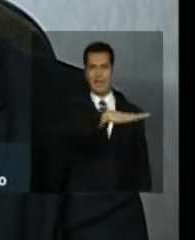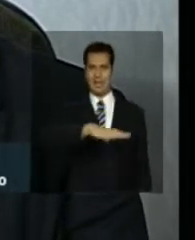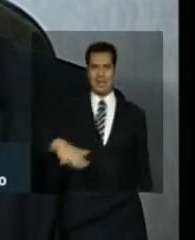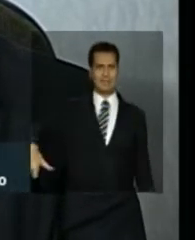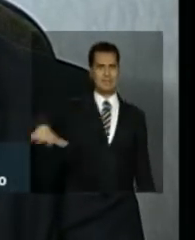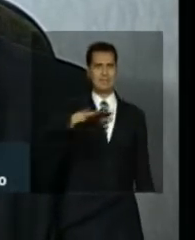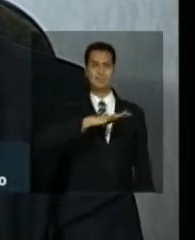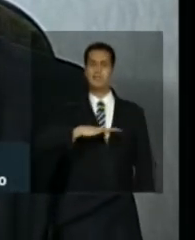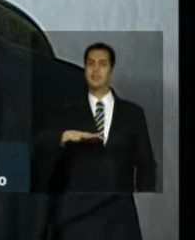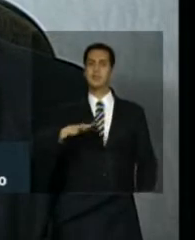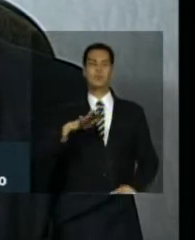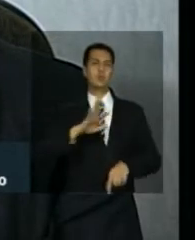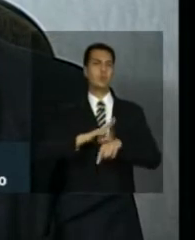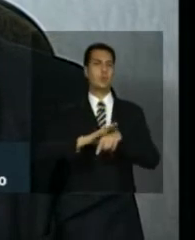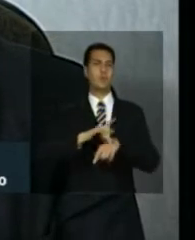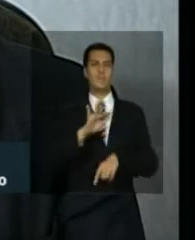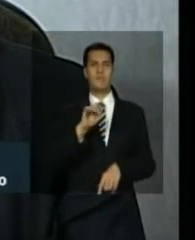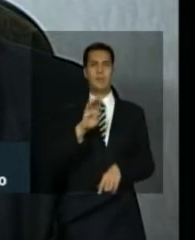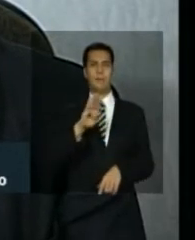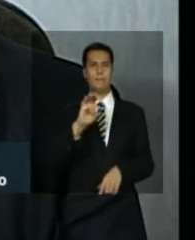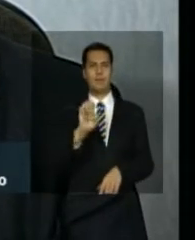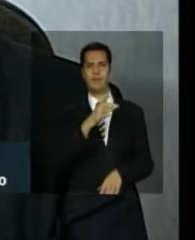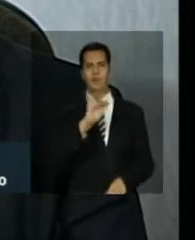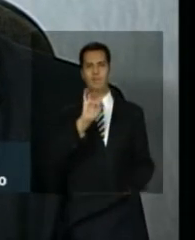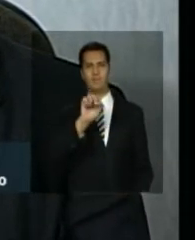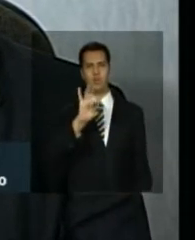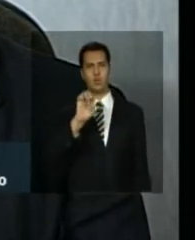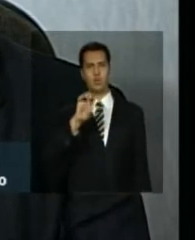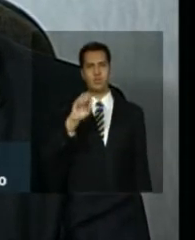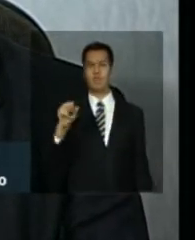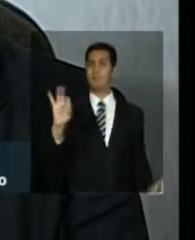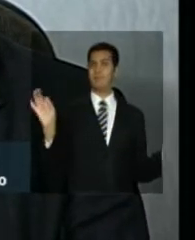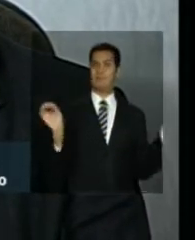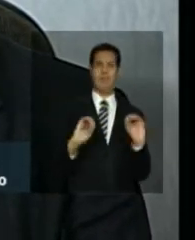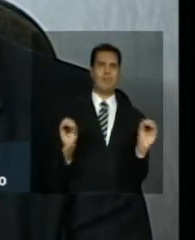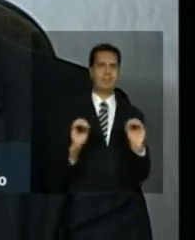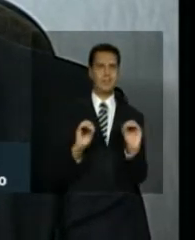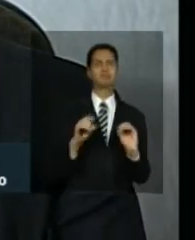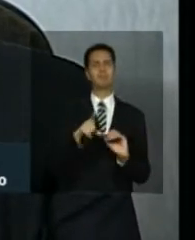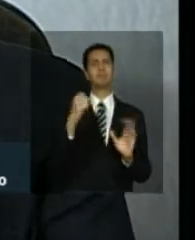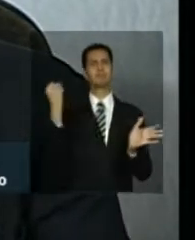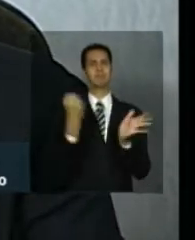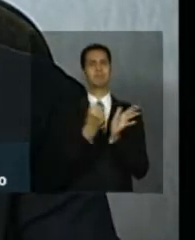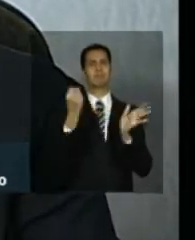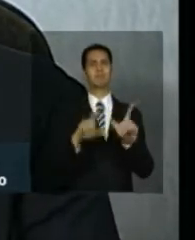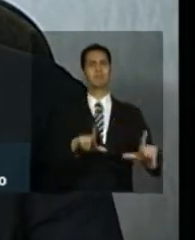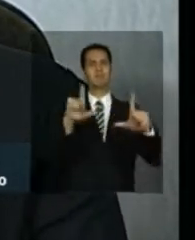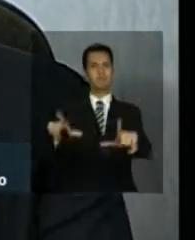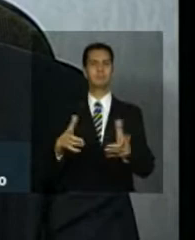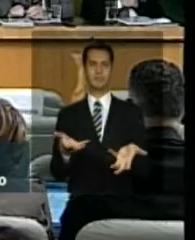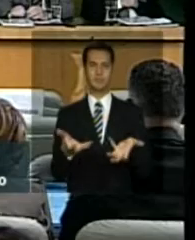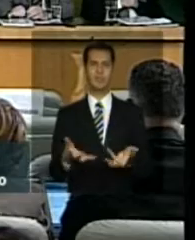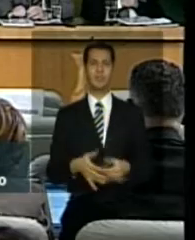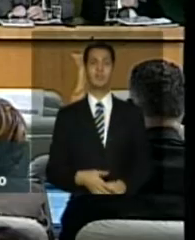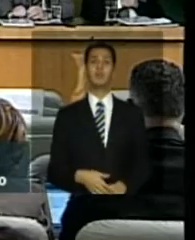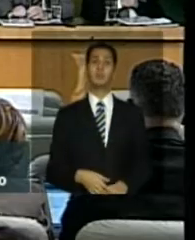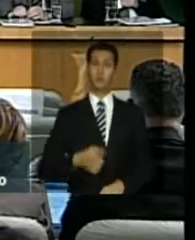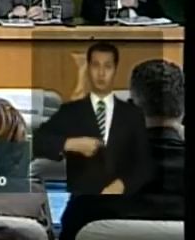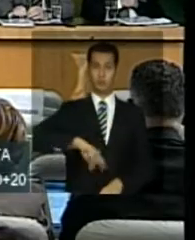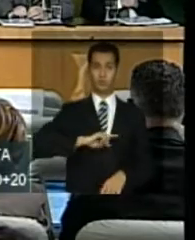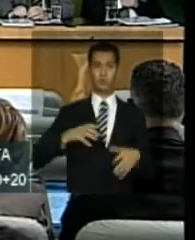forte que estamos desenvolvendo e esse trabalho tem sido comandado pela nossa Secretaria de